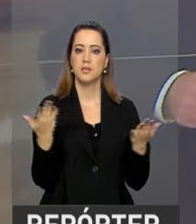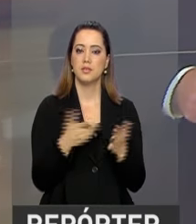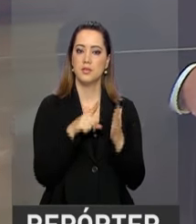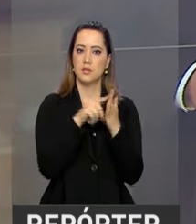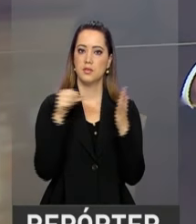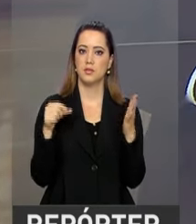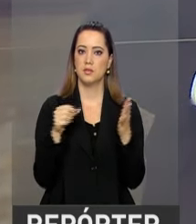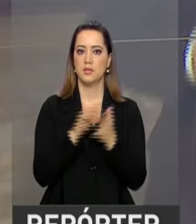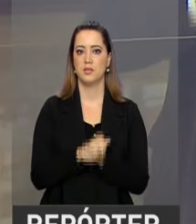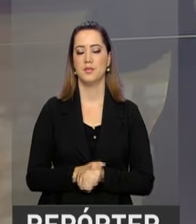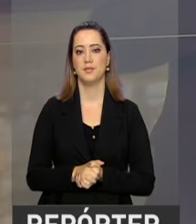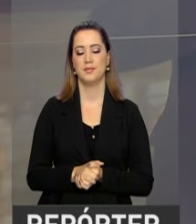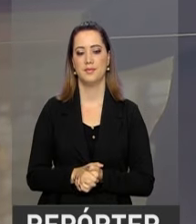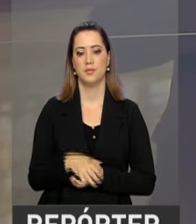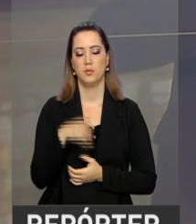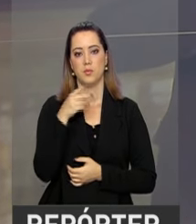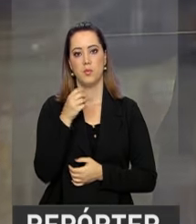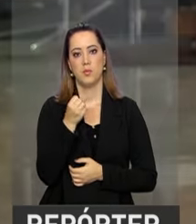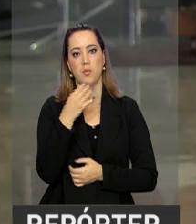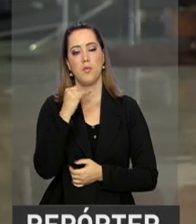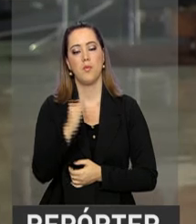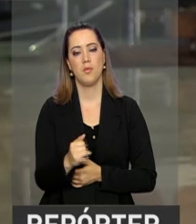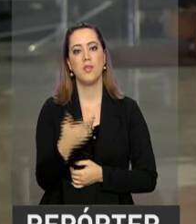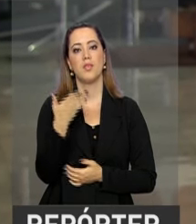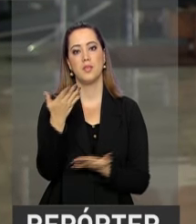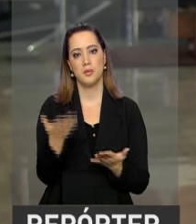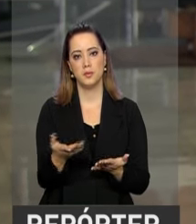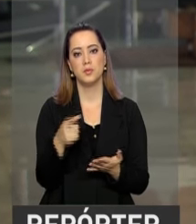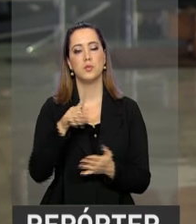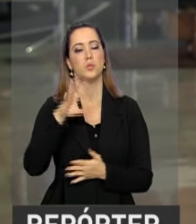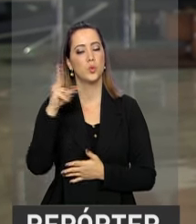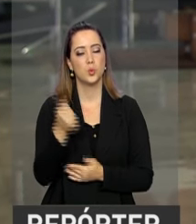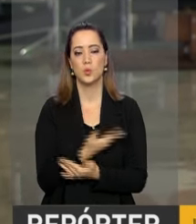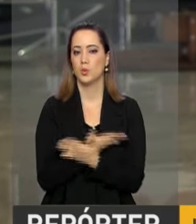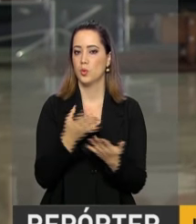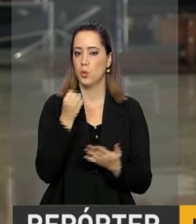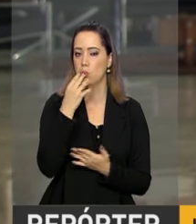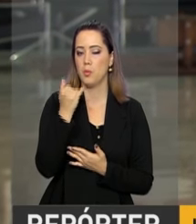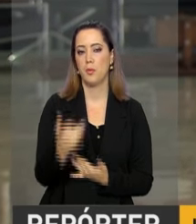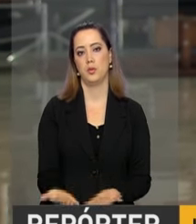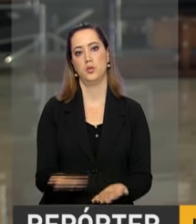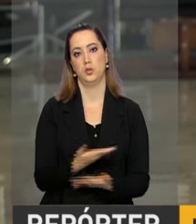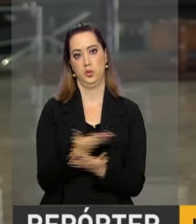dia, João Pedro. Oi, José Luiz. Bom dia para você, bom dia a todos. Pois é, são